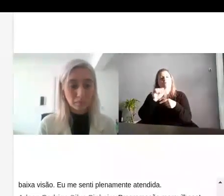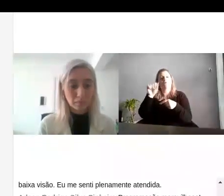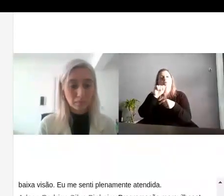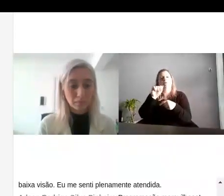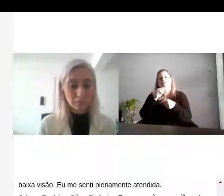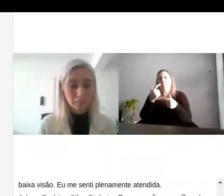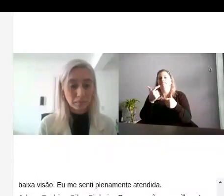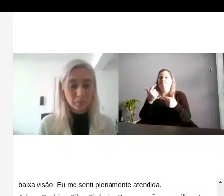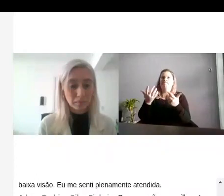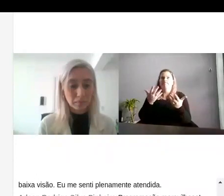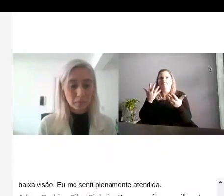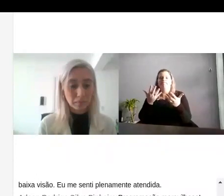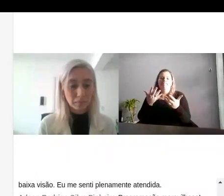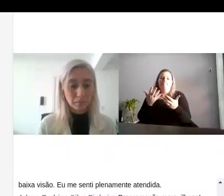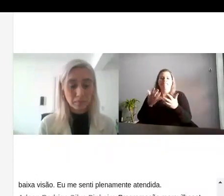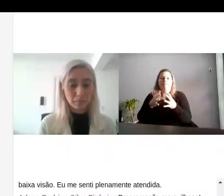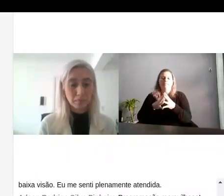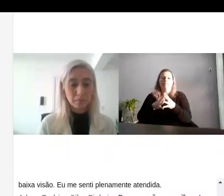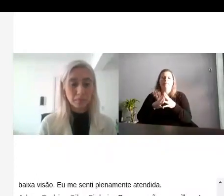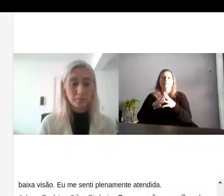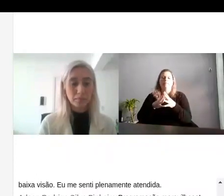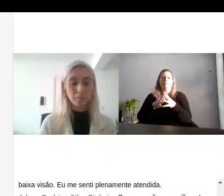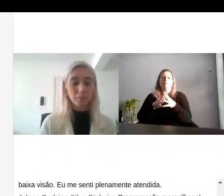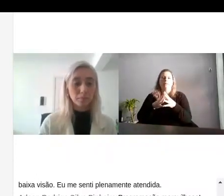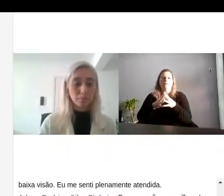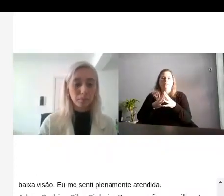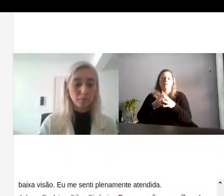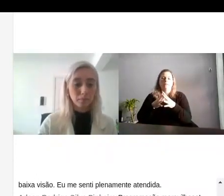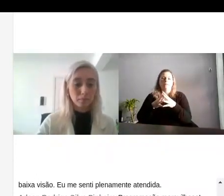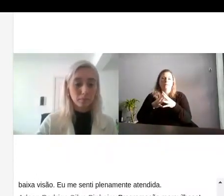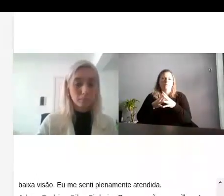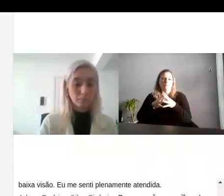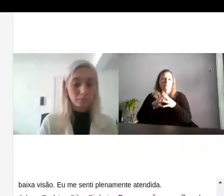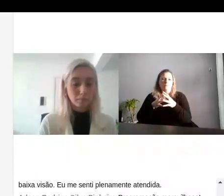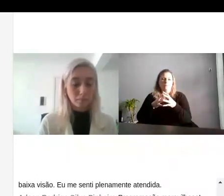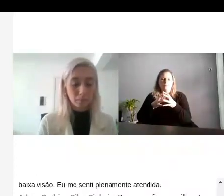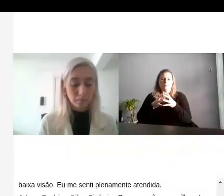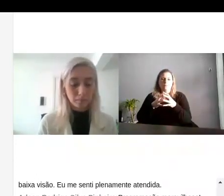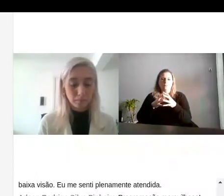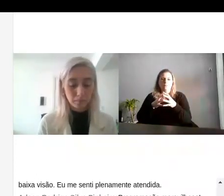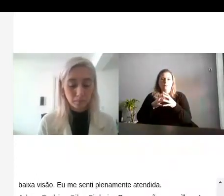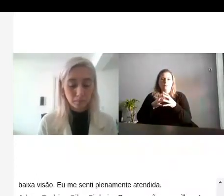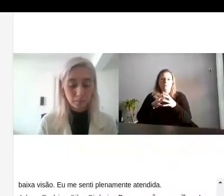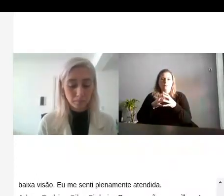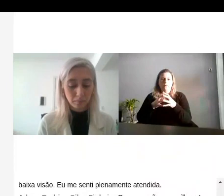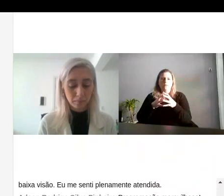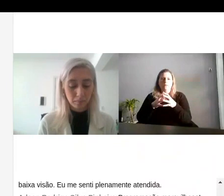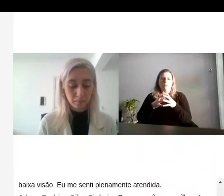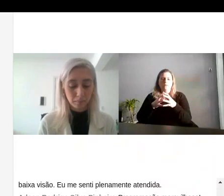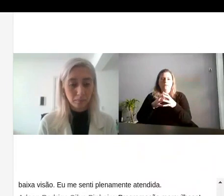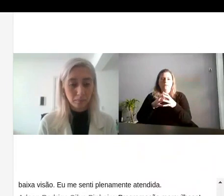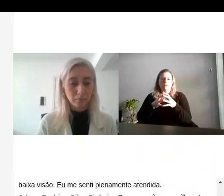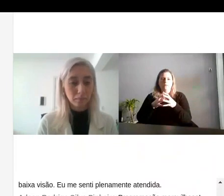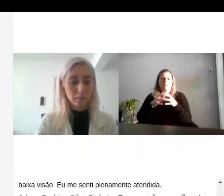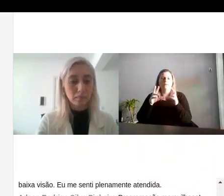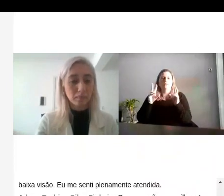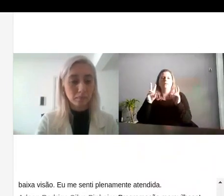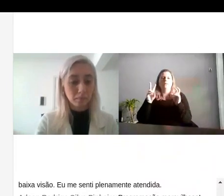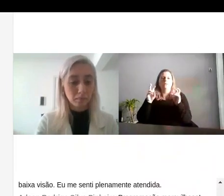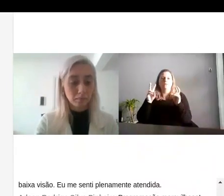Nós, acho que quando eu tenho escritor no Brasil, e eu posso falar um pouco disso porque